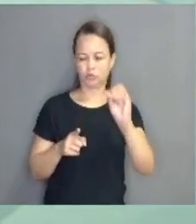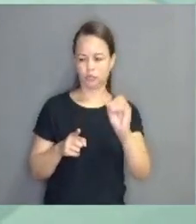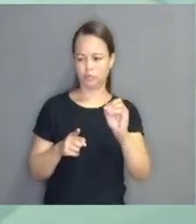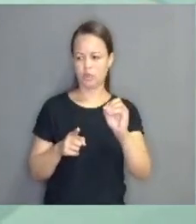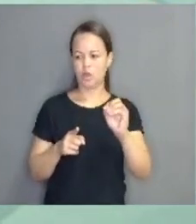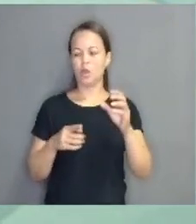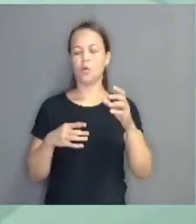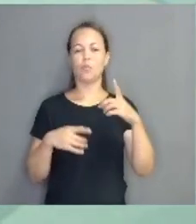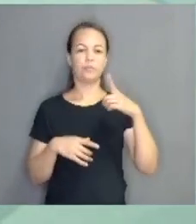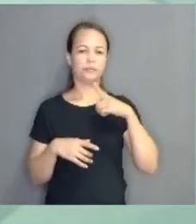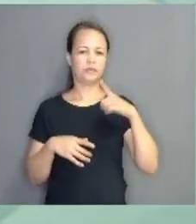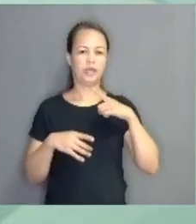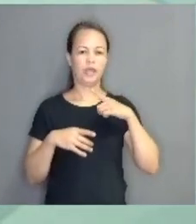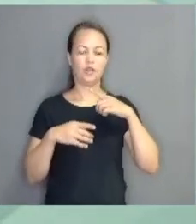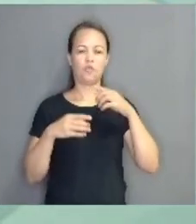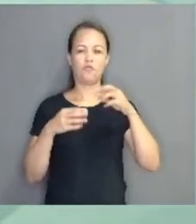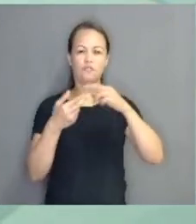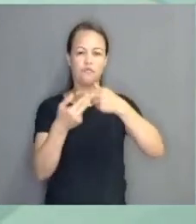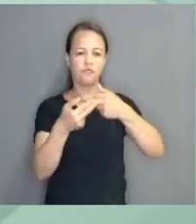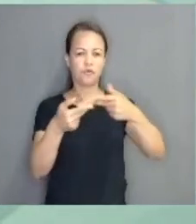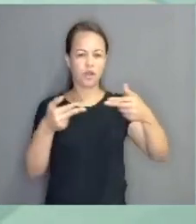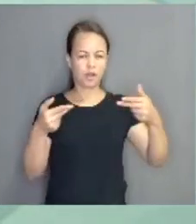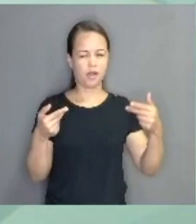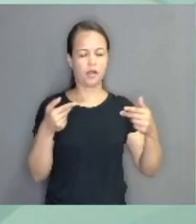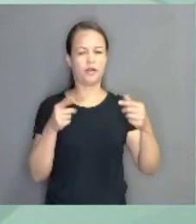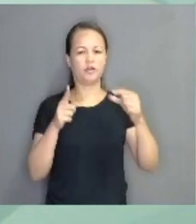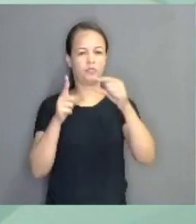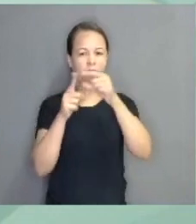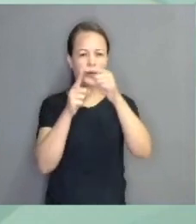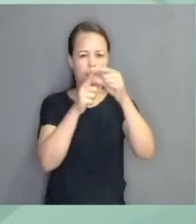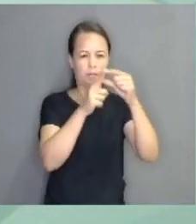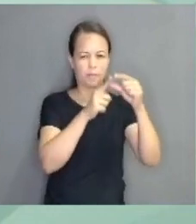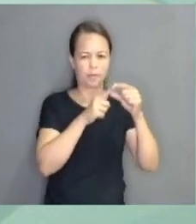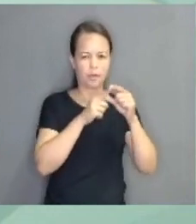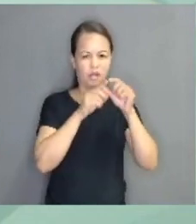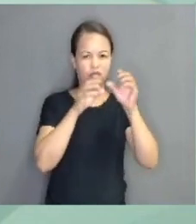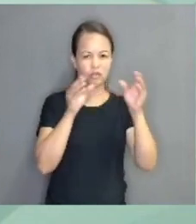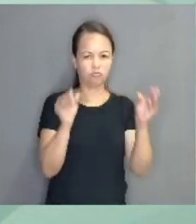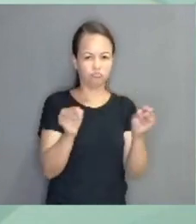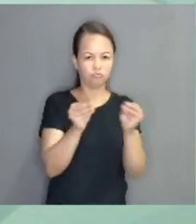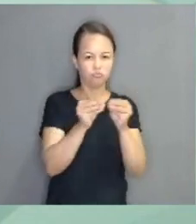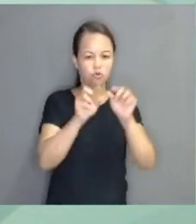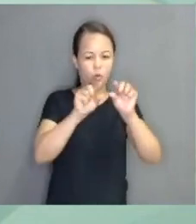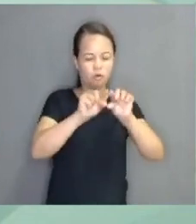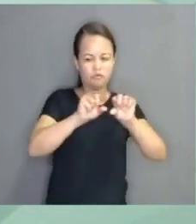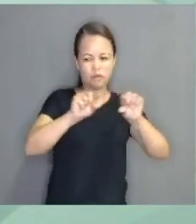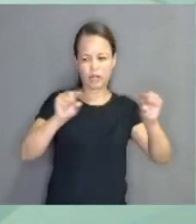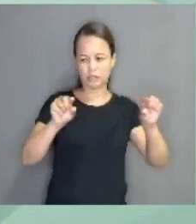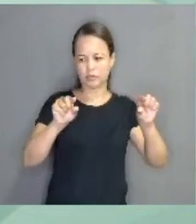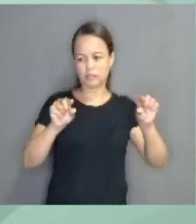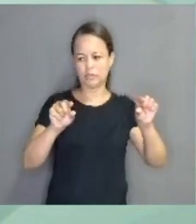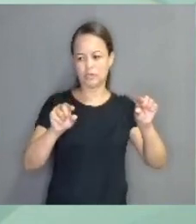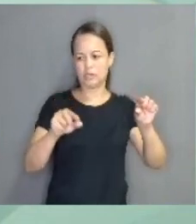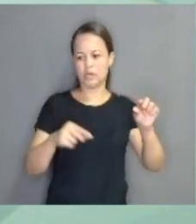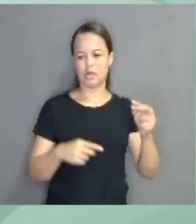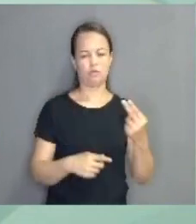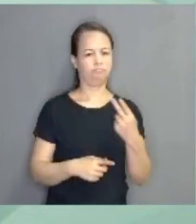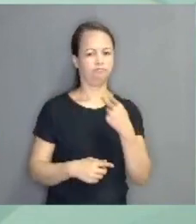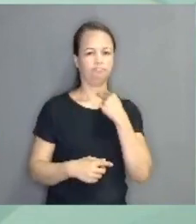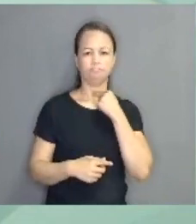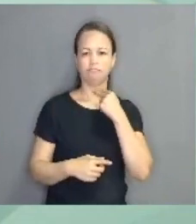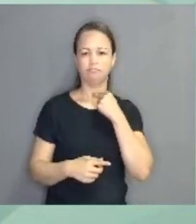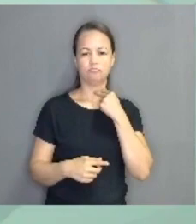palavras juntinhas, elas formam uma frase. Então, eu tenho aqui na plaquinha, ó, não bater a